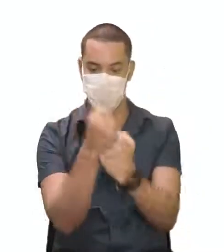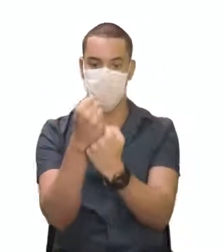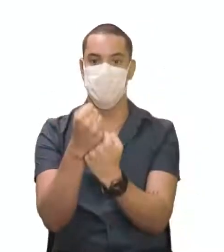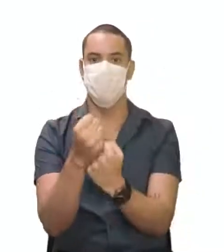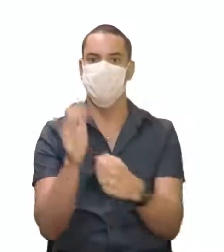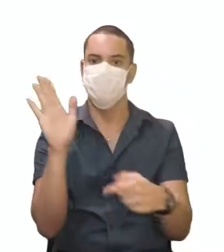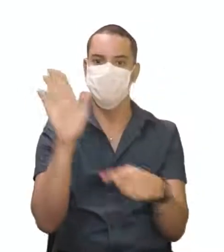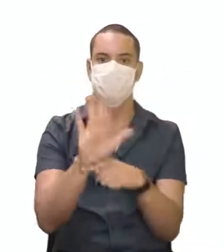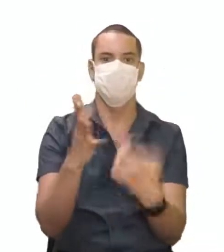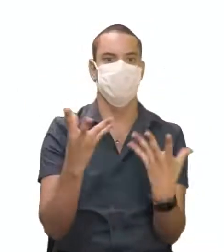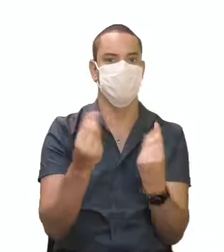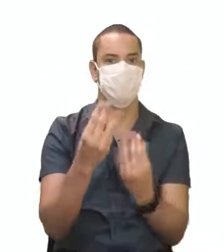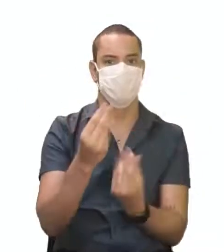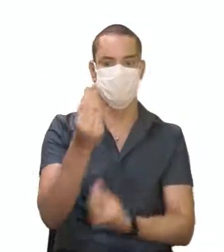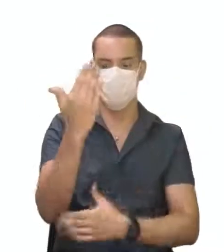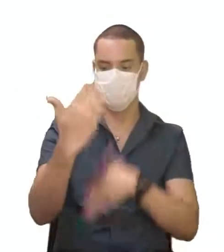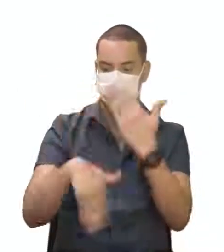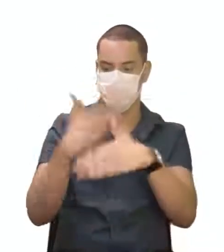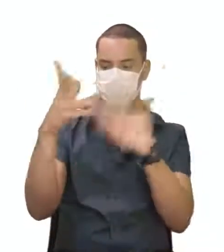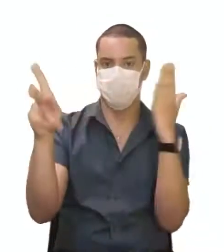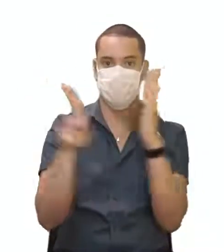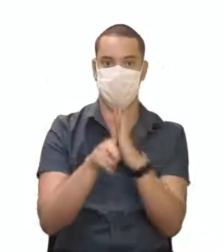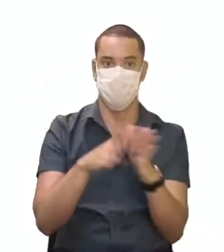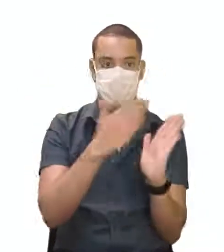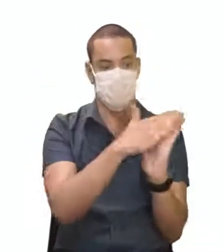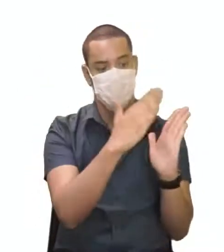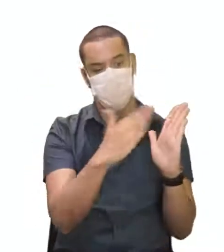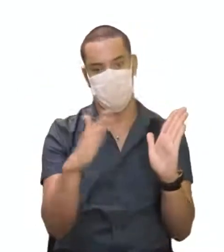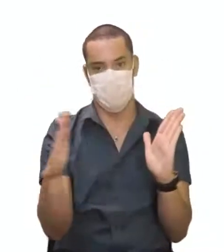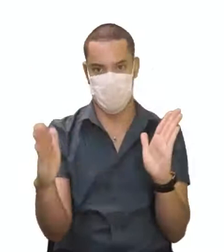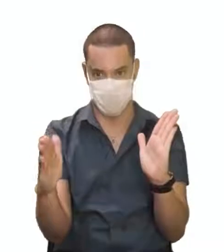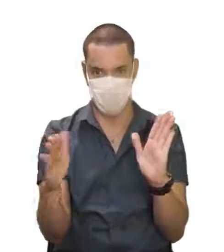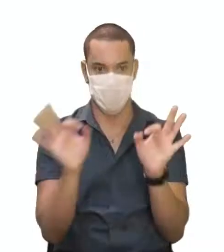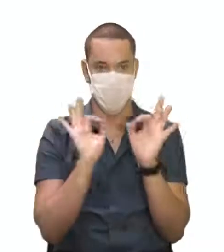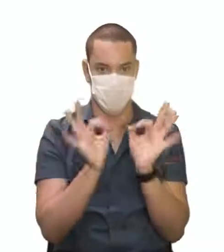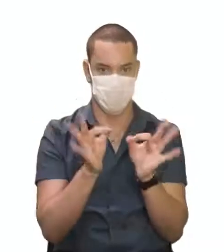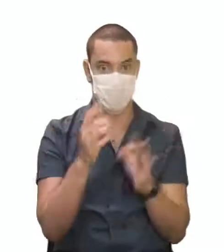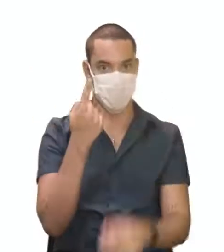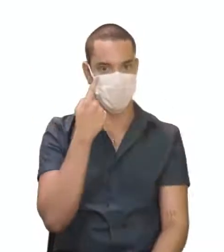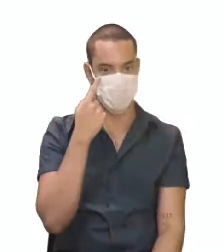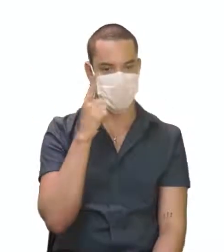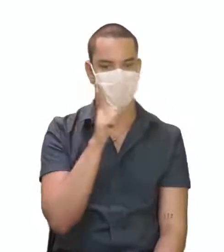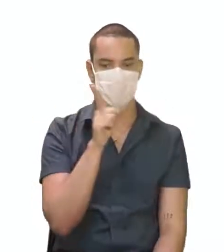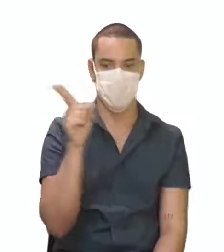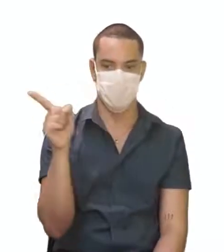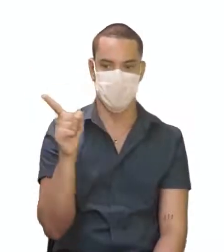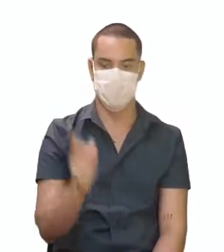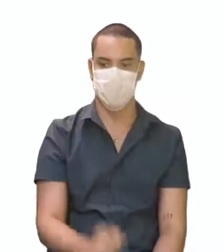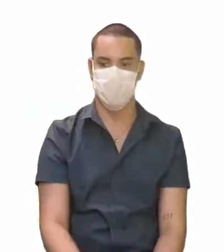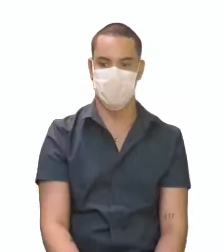e muito no processo das fases posteriores. Vamos dar uma olhada?